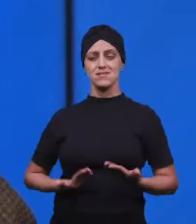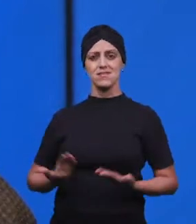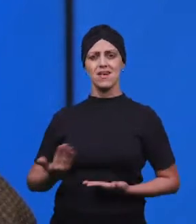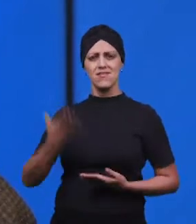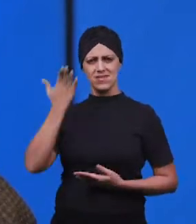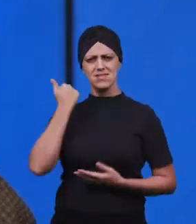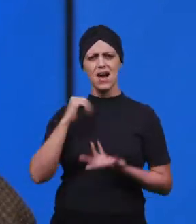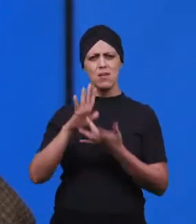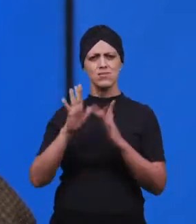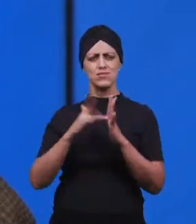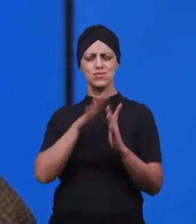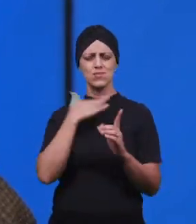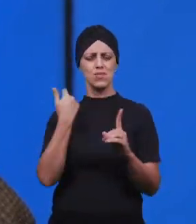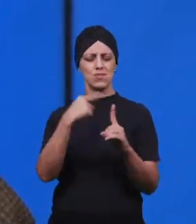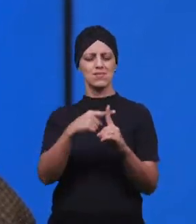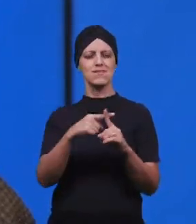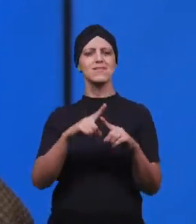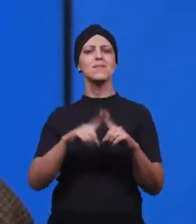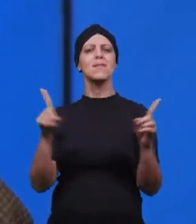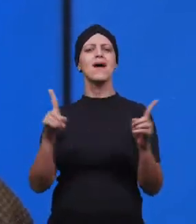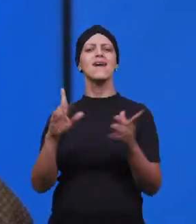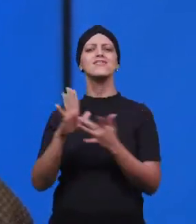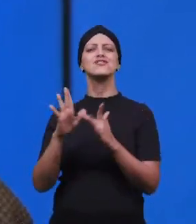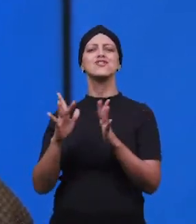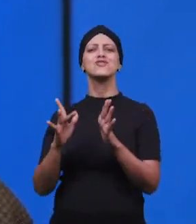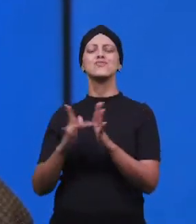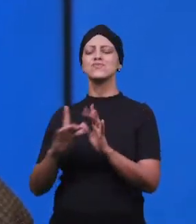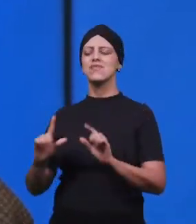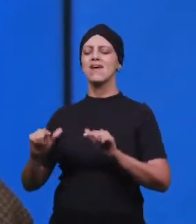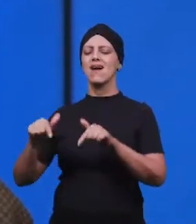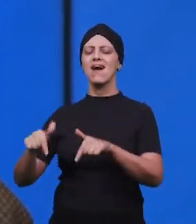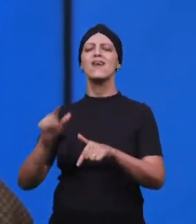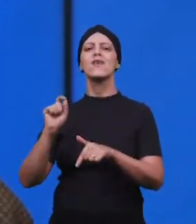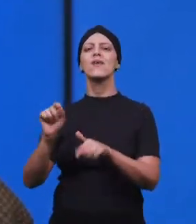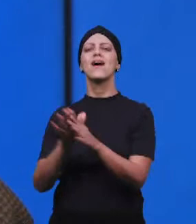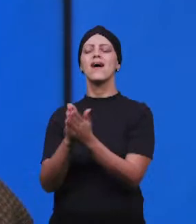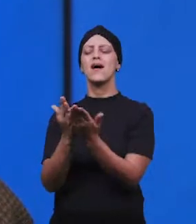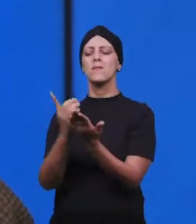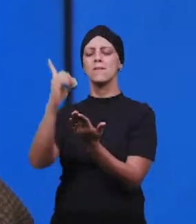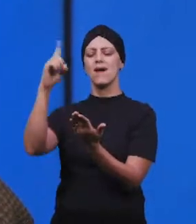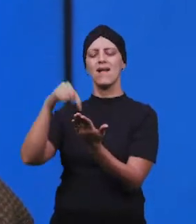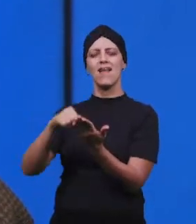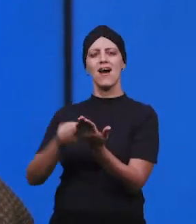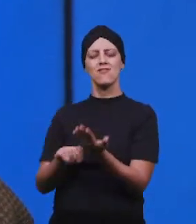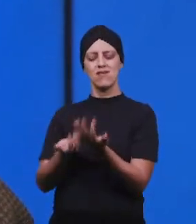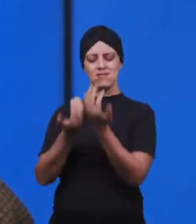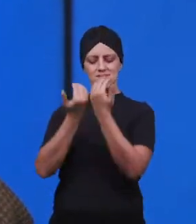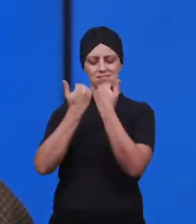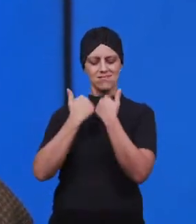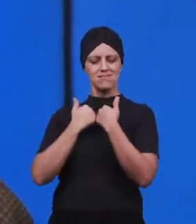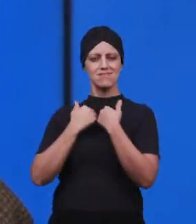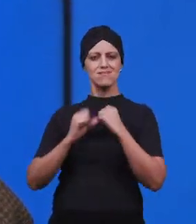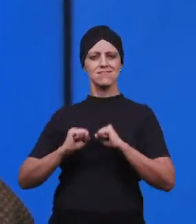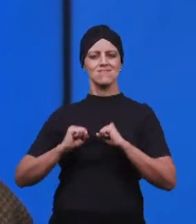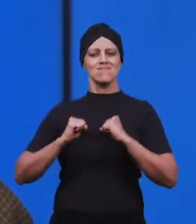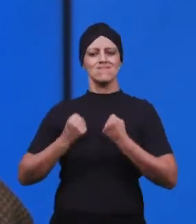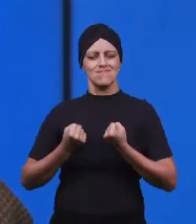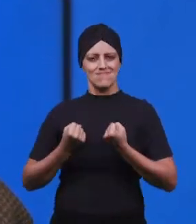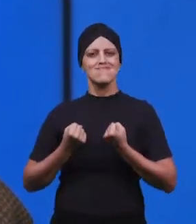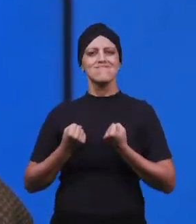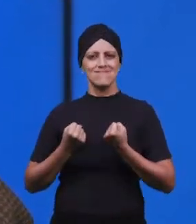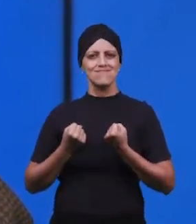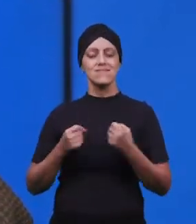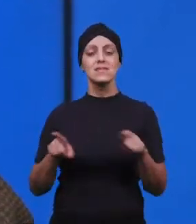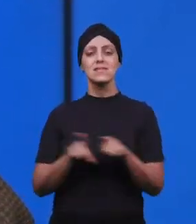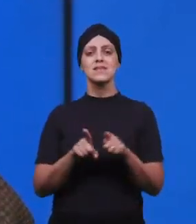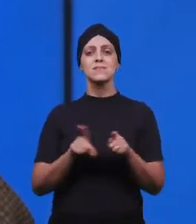Nós vemos que Jesus foi morto na cruz, mas a sua carne, ou seja, a sua palavra é o alimento que nos sustenta hoje, e